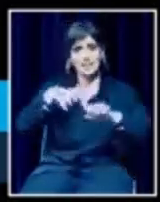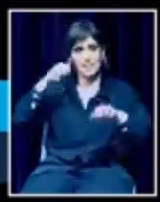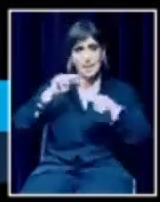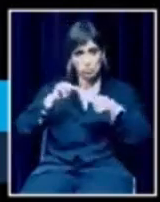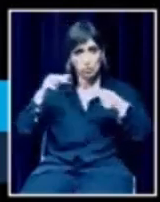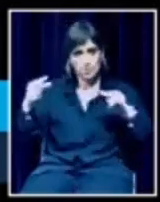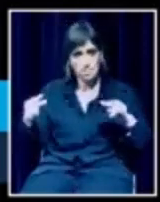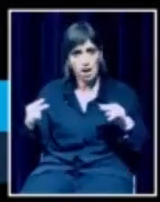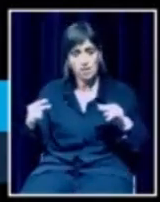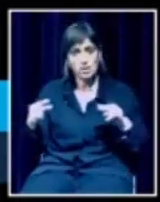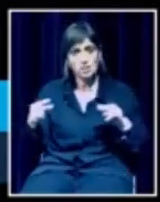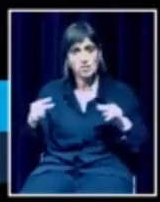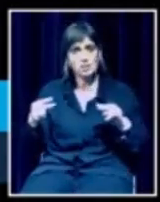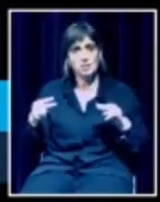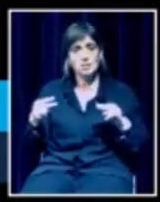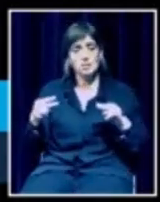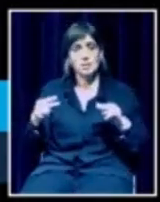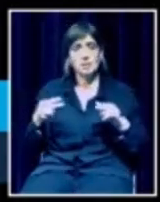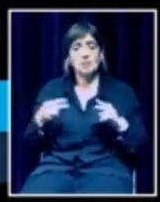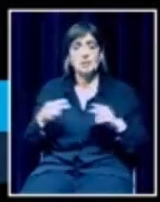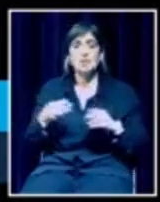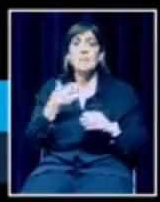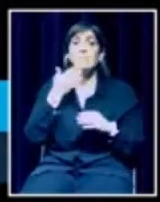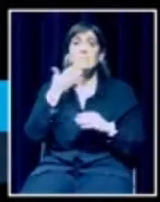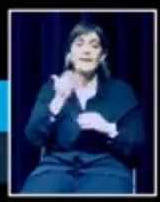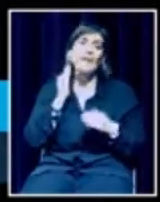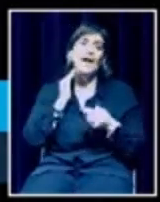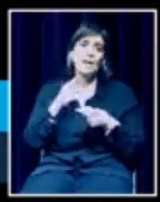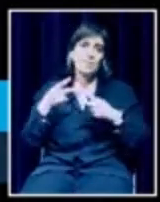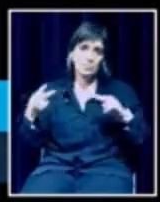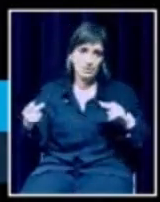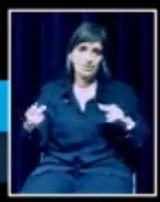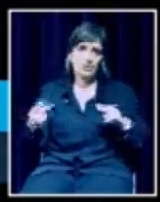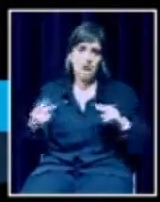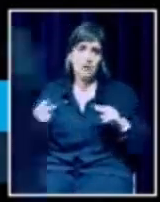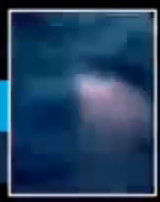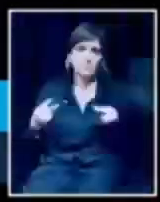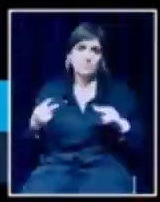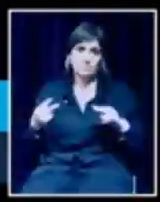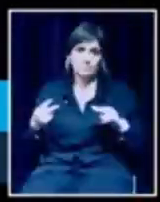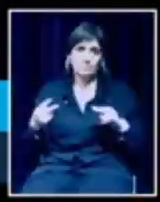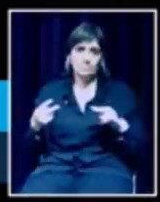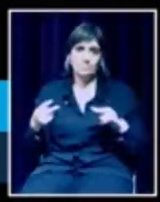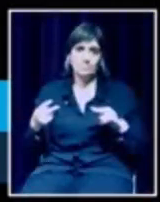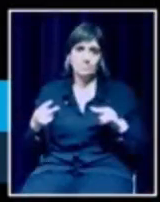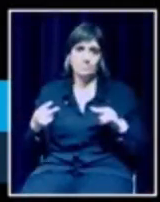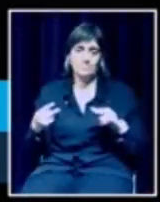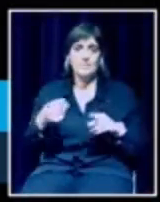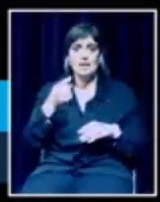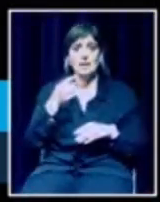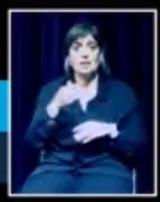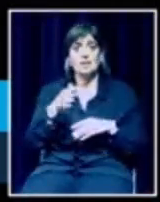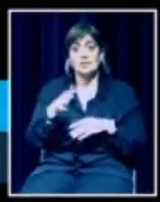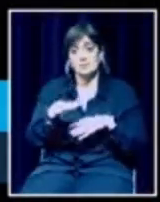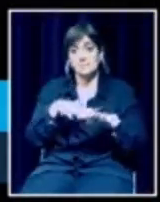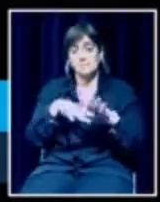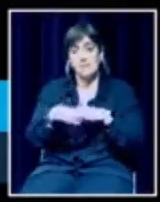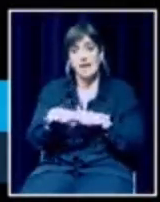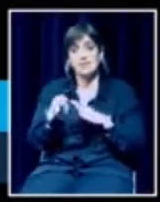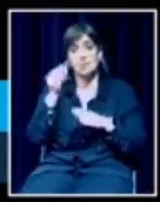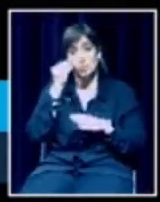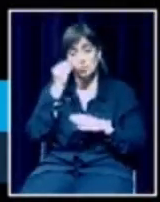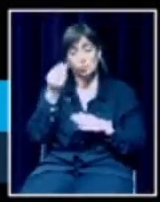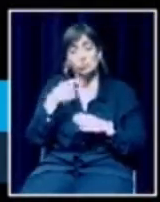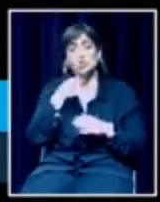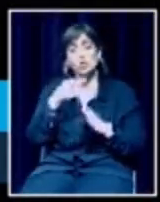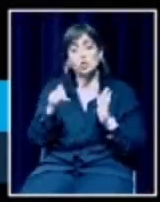Municipal solicite a câmara municipal que haja nos termos daquilo que